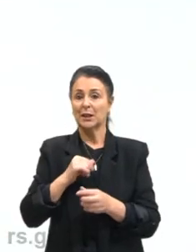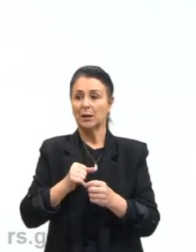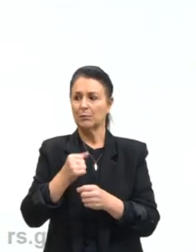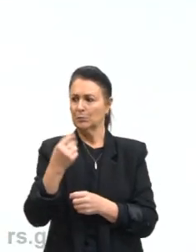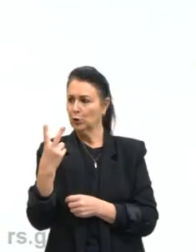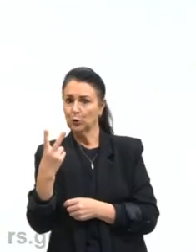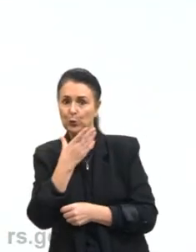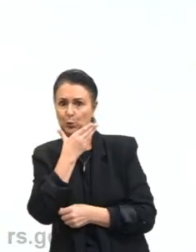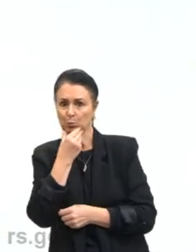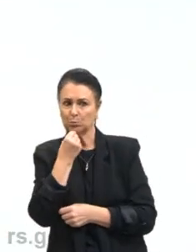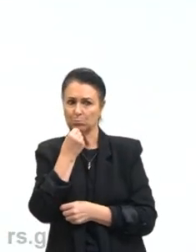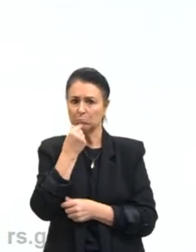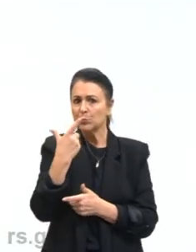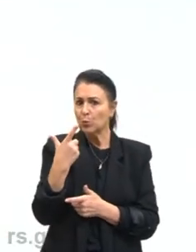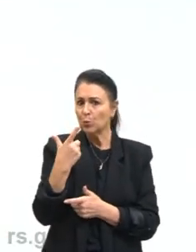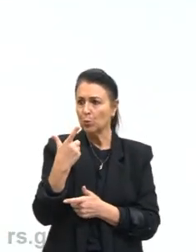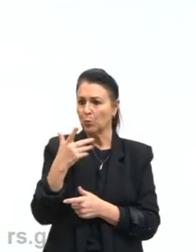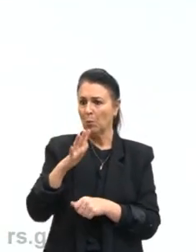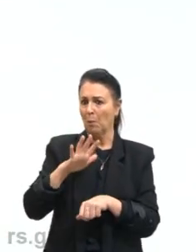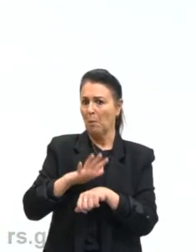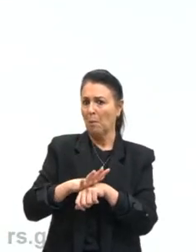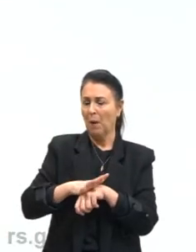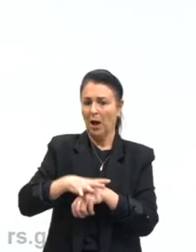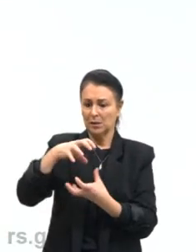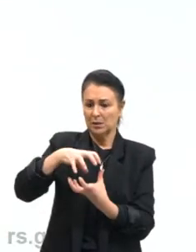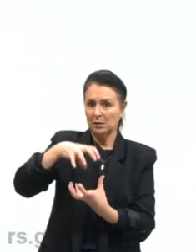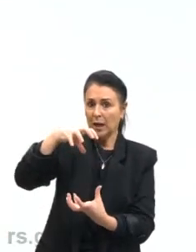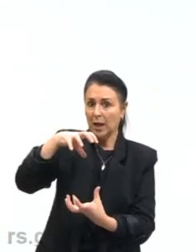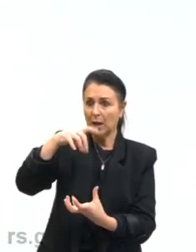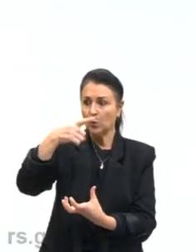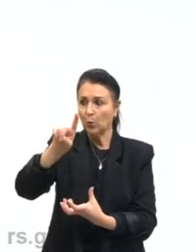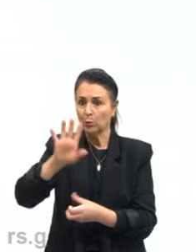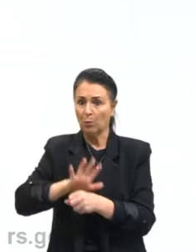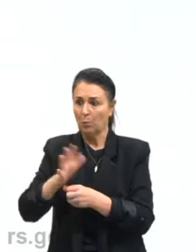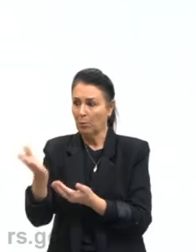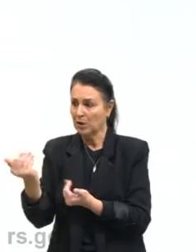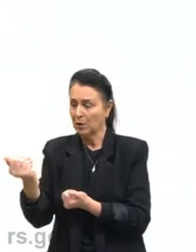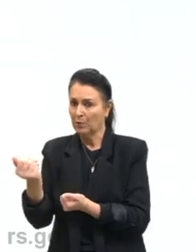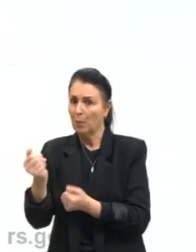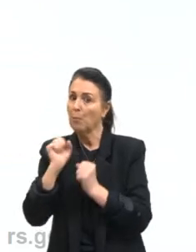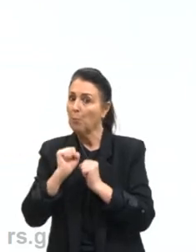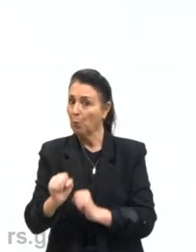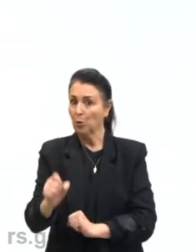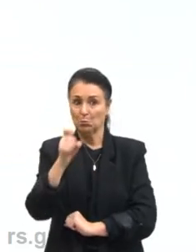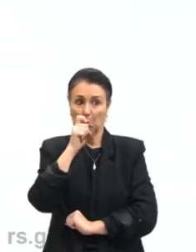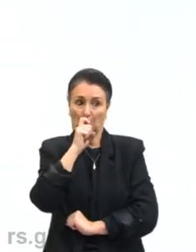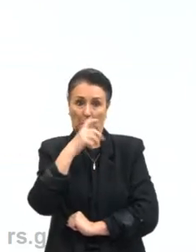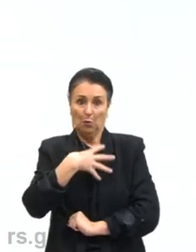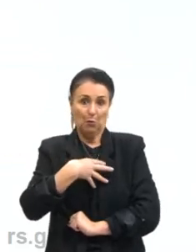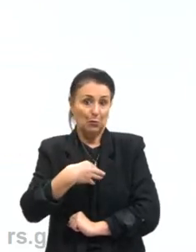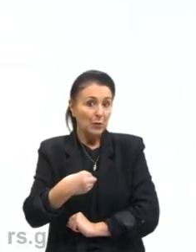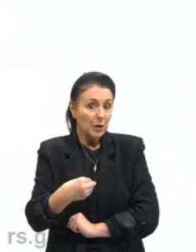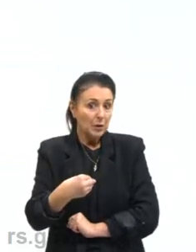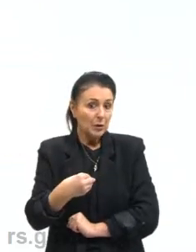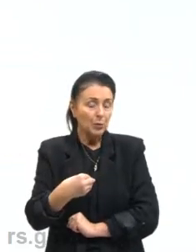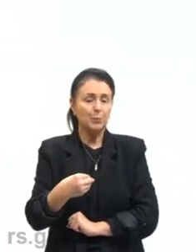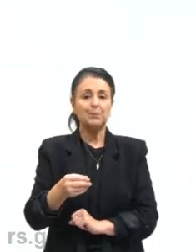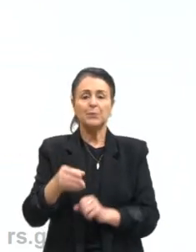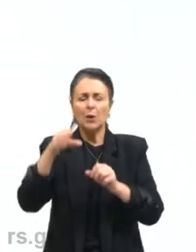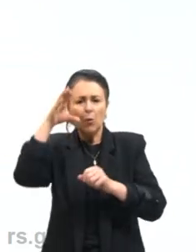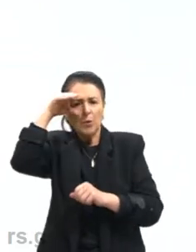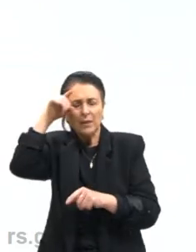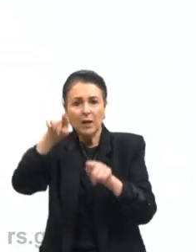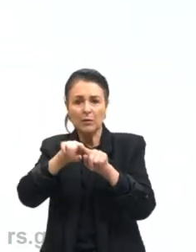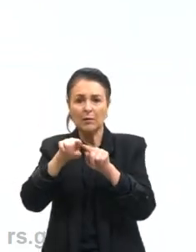homens, aparentemente um mais velho e um mais novo, ou seja, pai e filho. E eu consigo observar também que lá